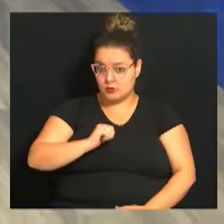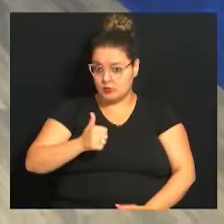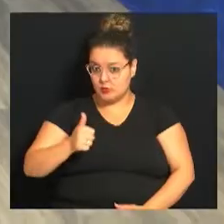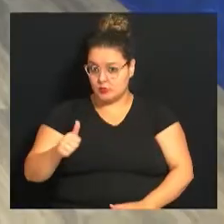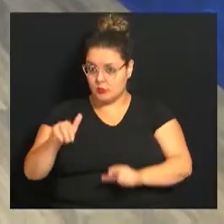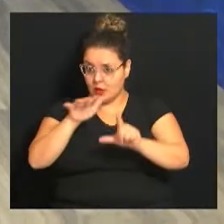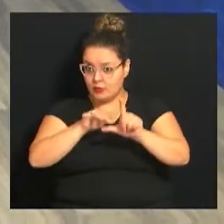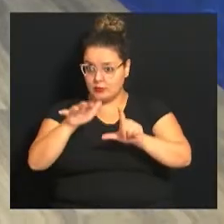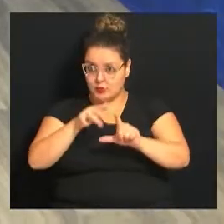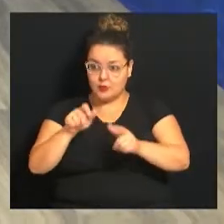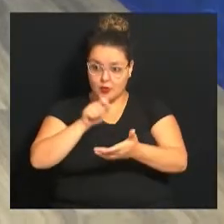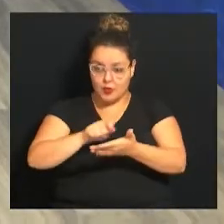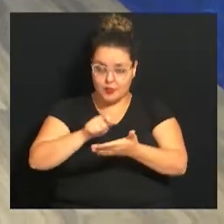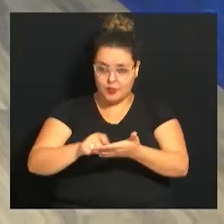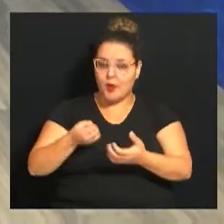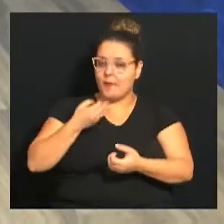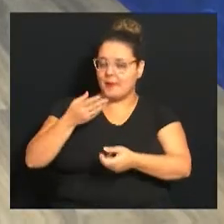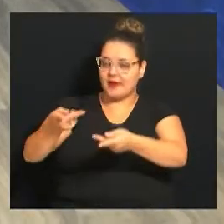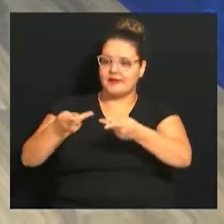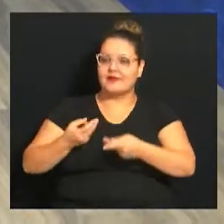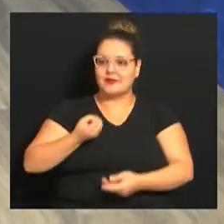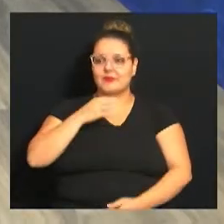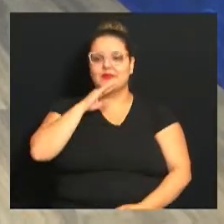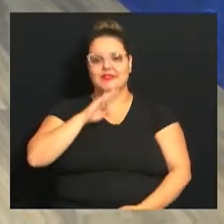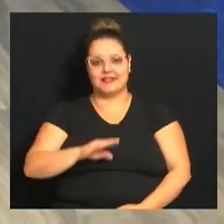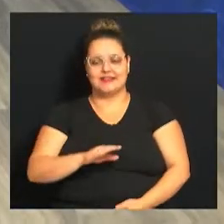escrita? Seja bem-vindo e boa tarde.